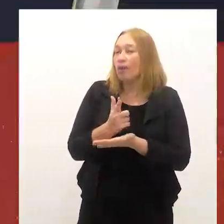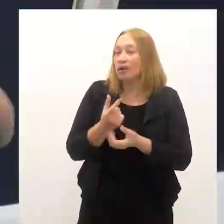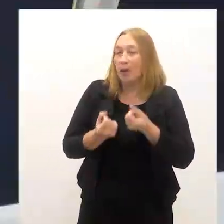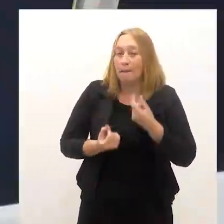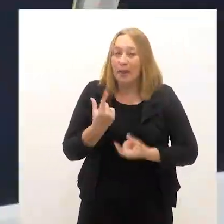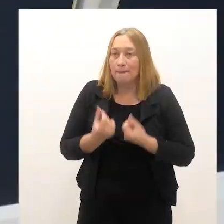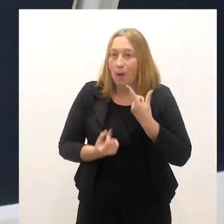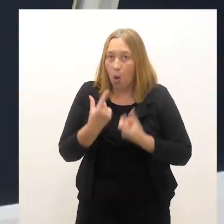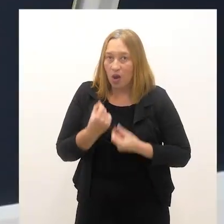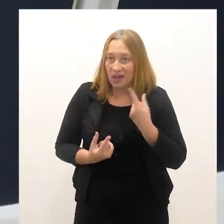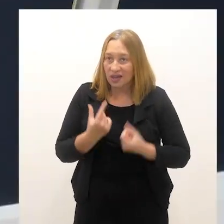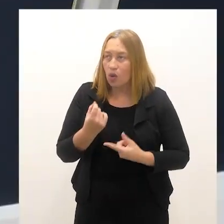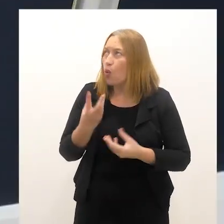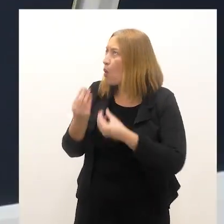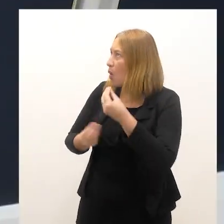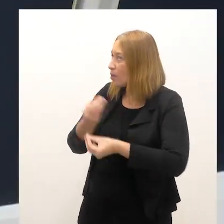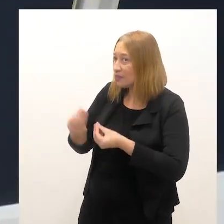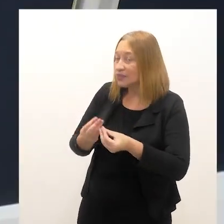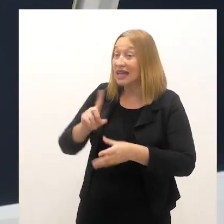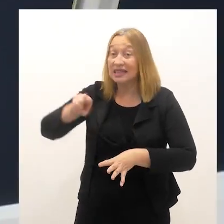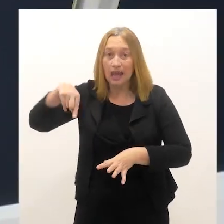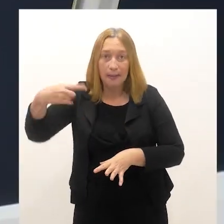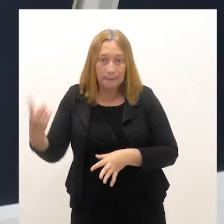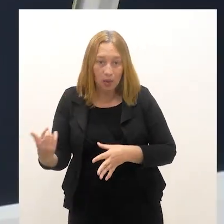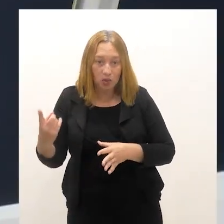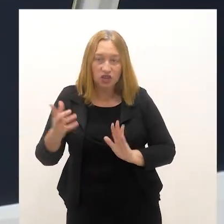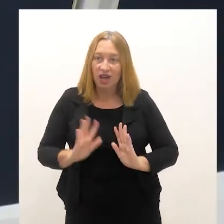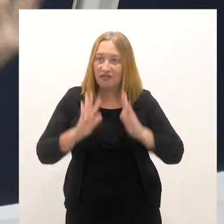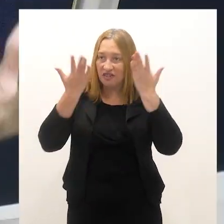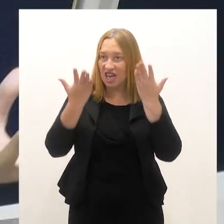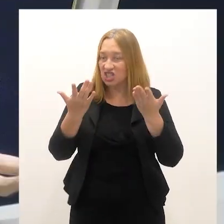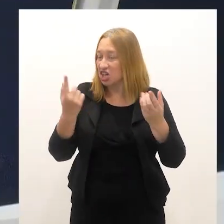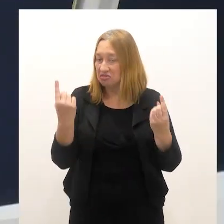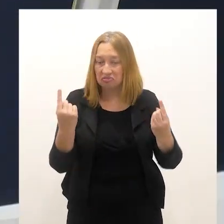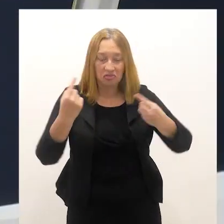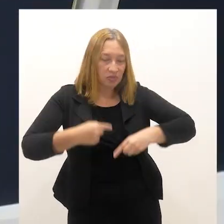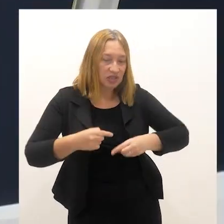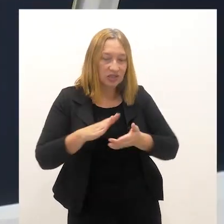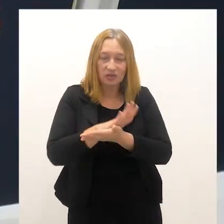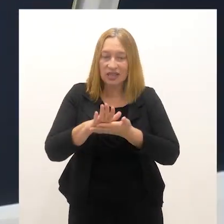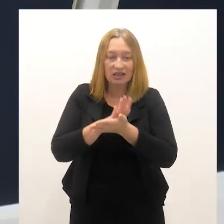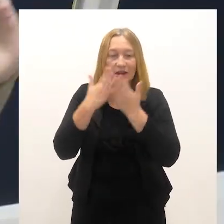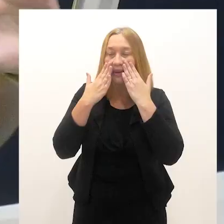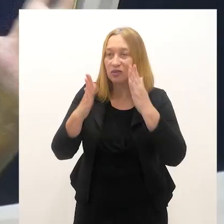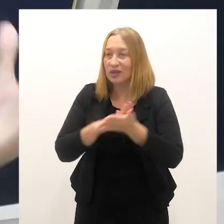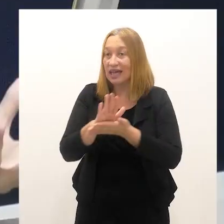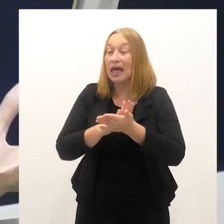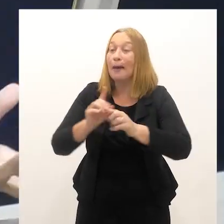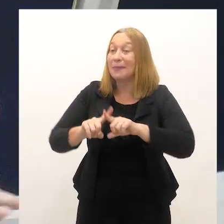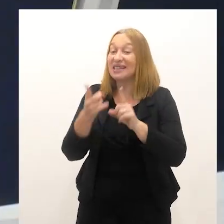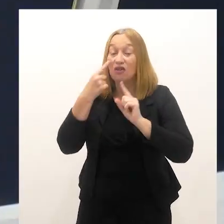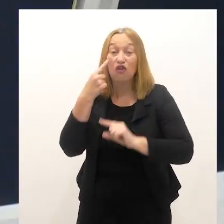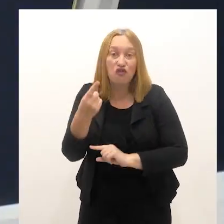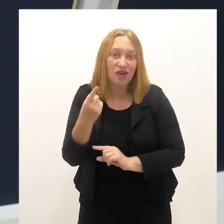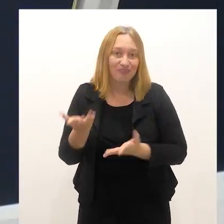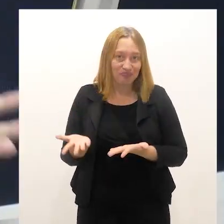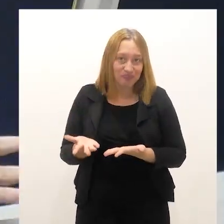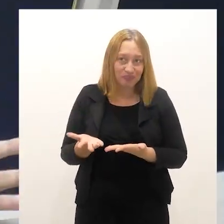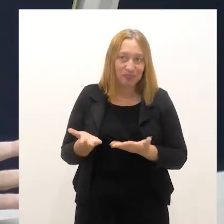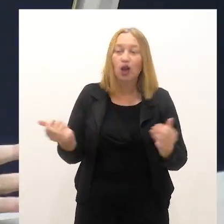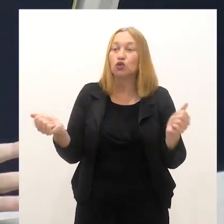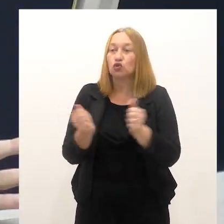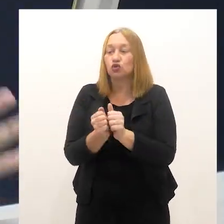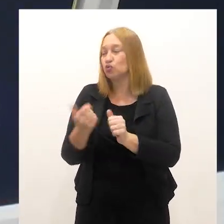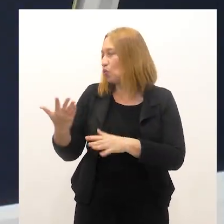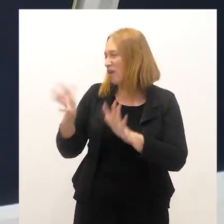Foi assim, depois do evento. Ela não estava concorrendo a nenhuma categoria, ela não se apresentou na premiação, mas ela foi